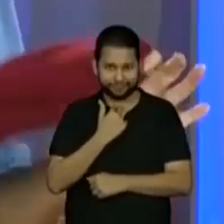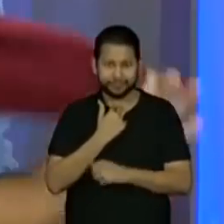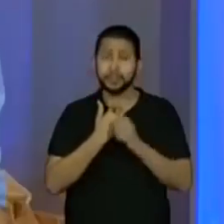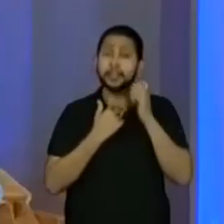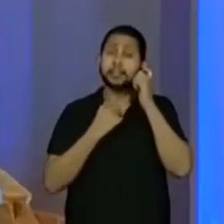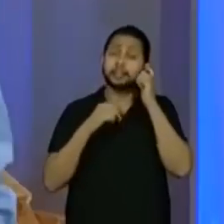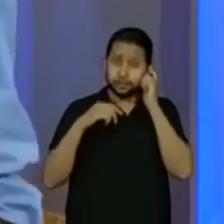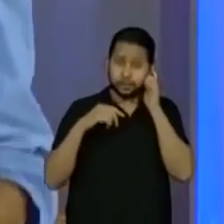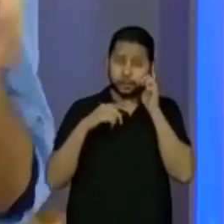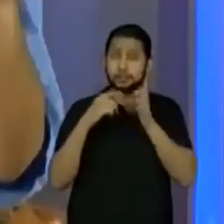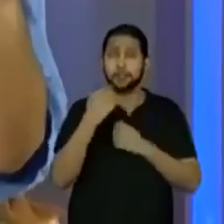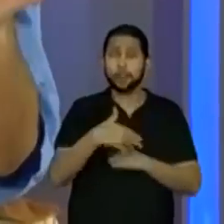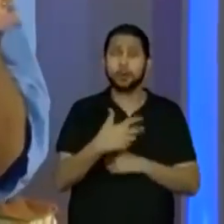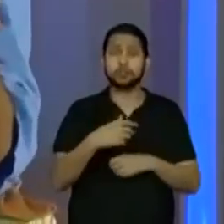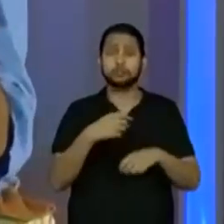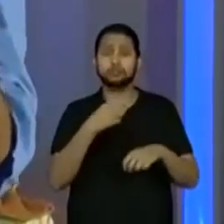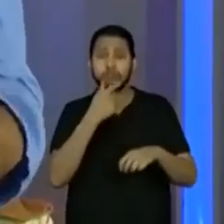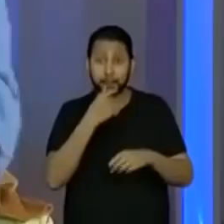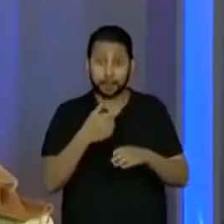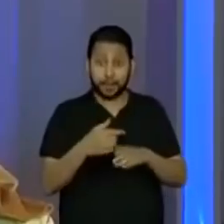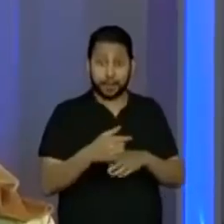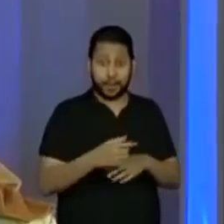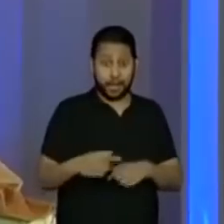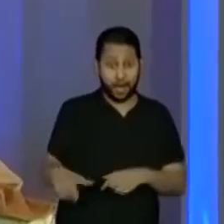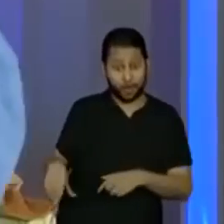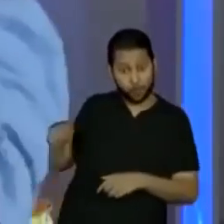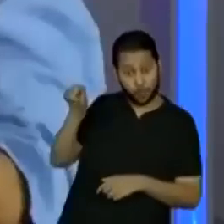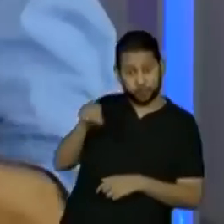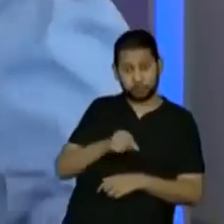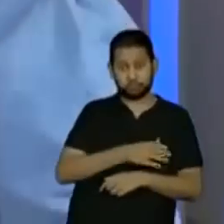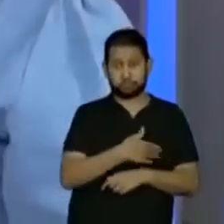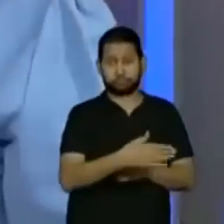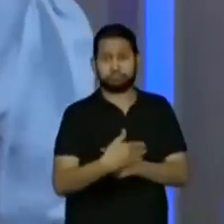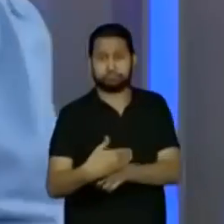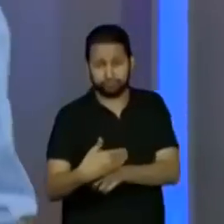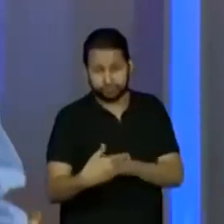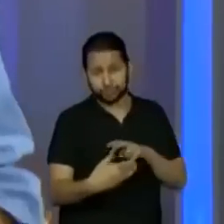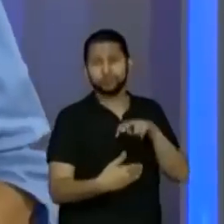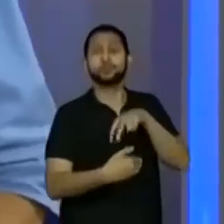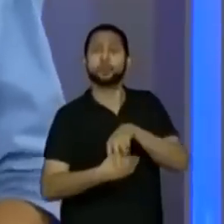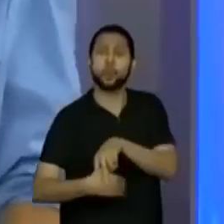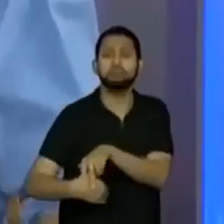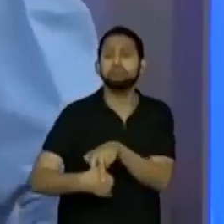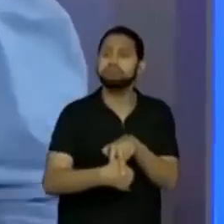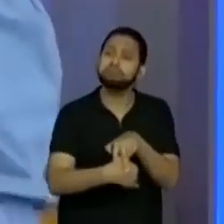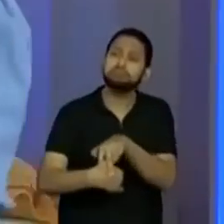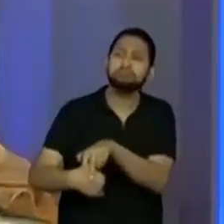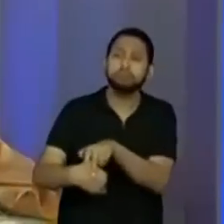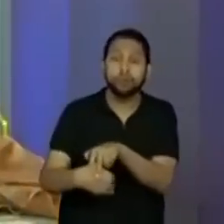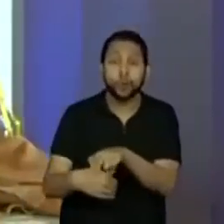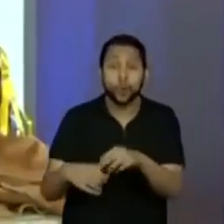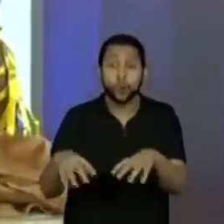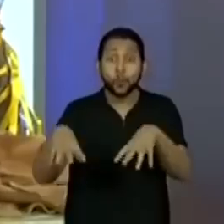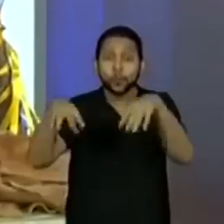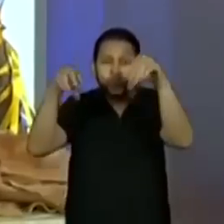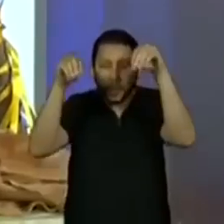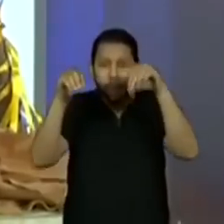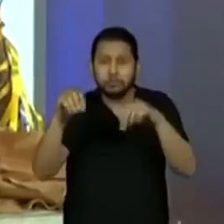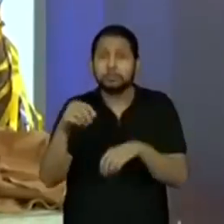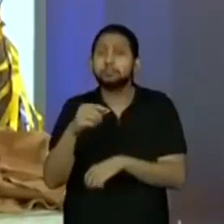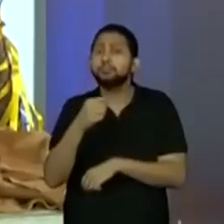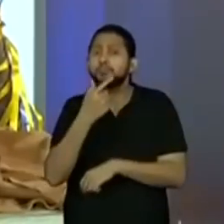E ele, então, subiu na raposa, a raposa o levou até o castelo de ouro. Então, ele ficou